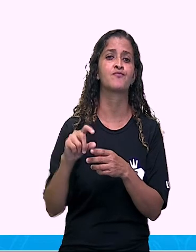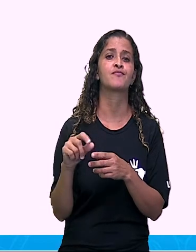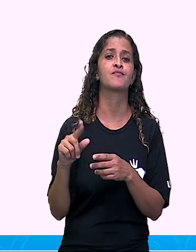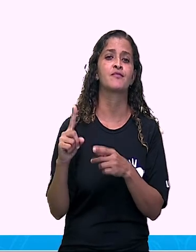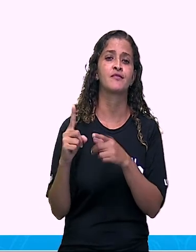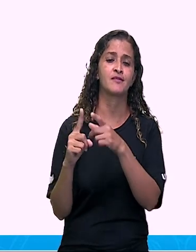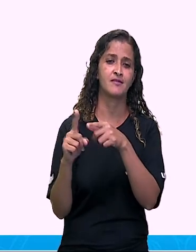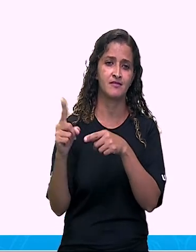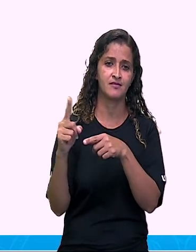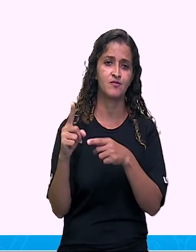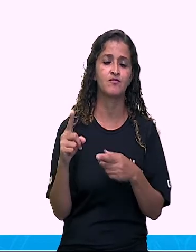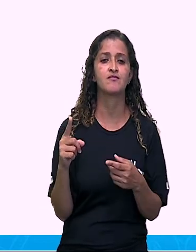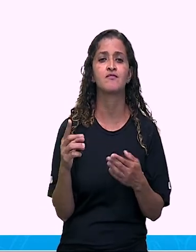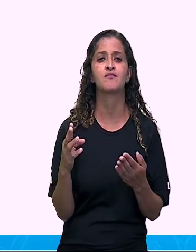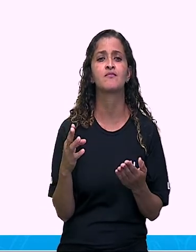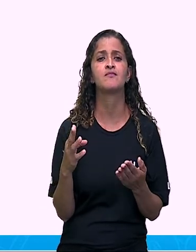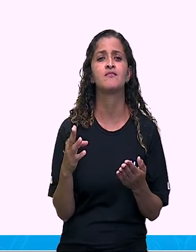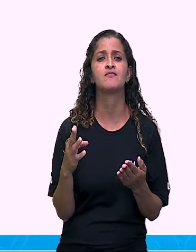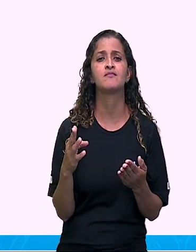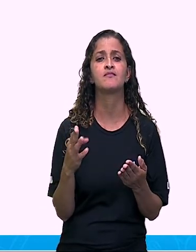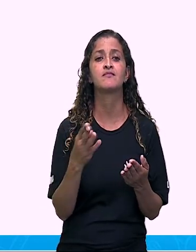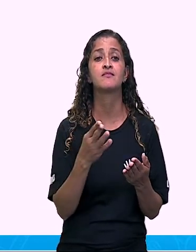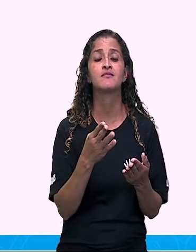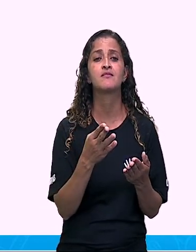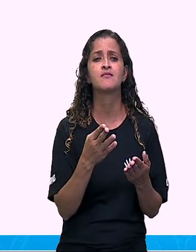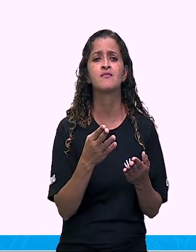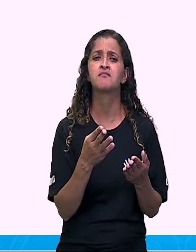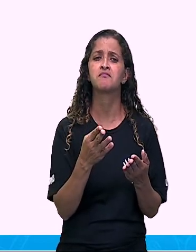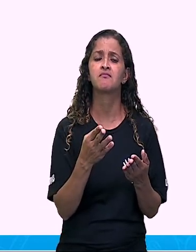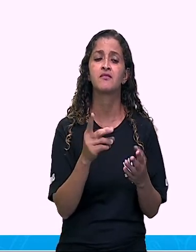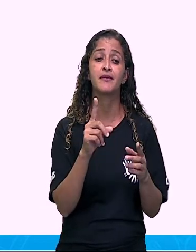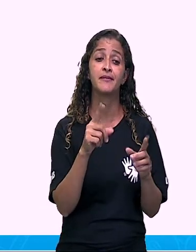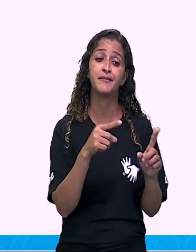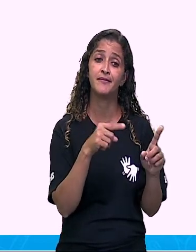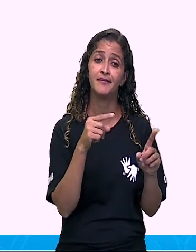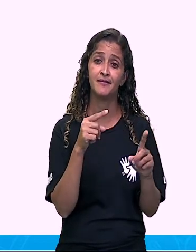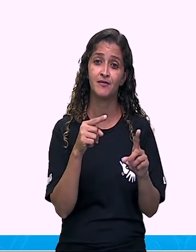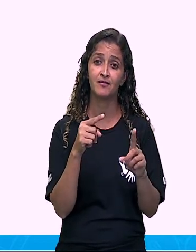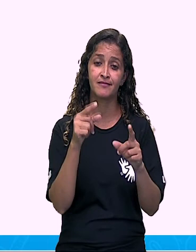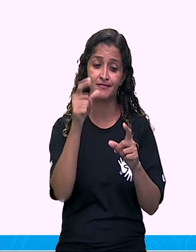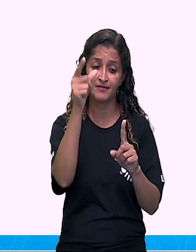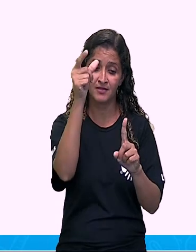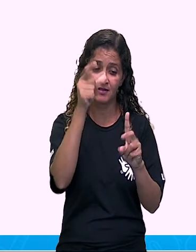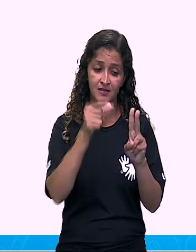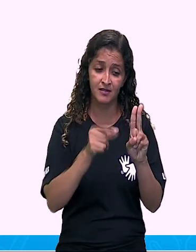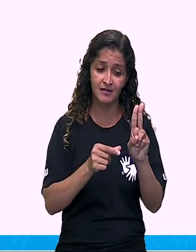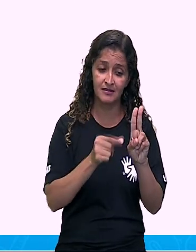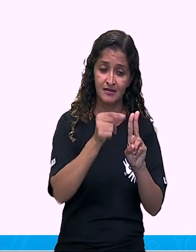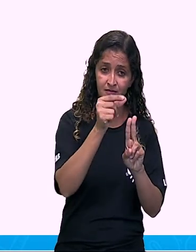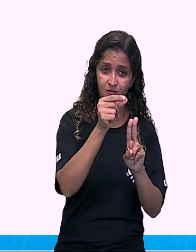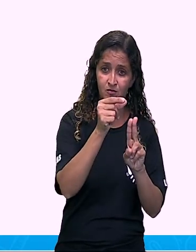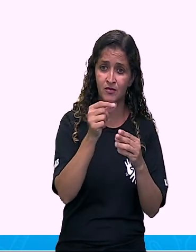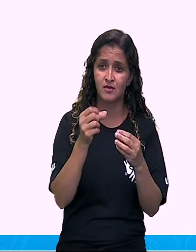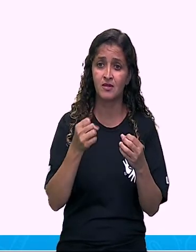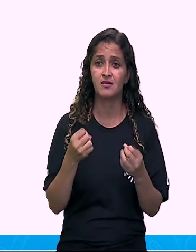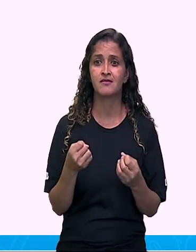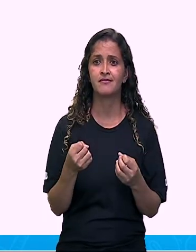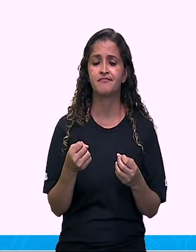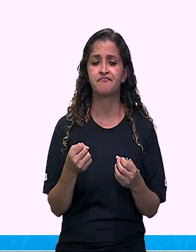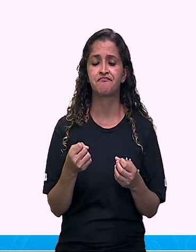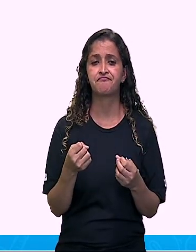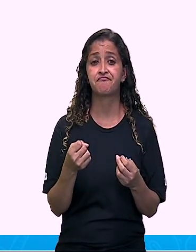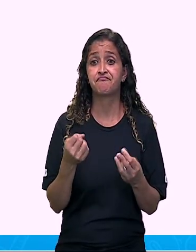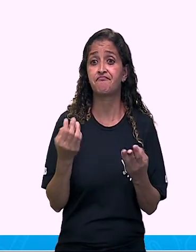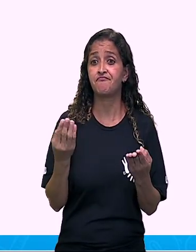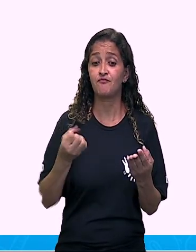Unidade. Agora, a próxima casa é a dezena. E quantas dezenas nós temos ali,